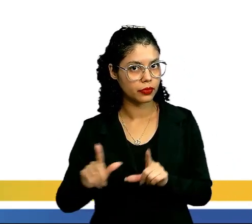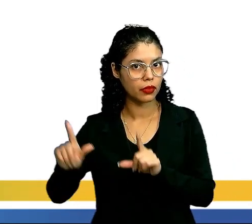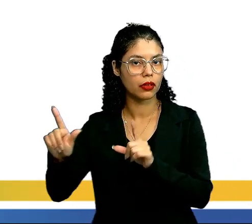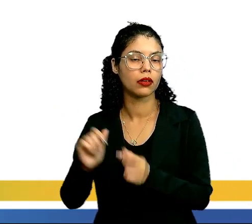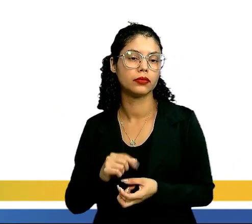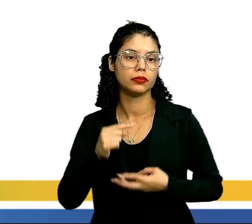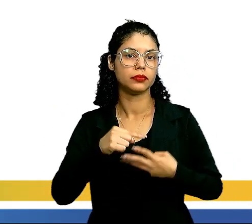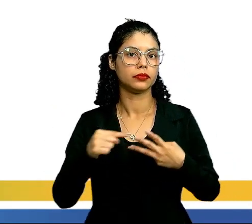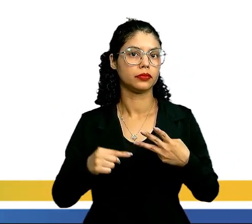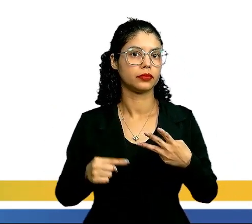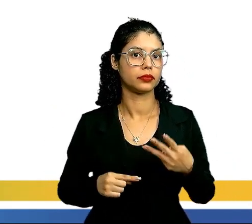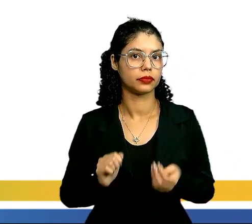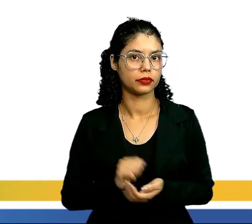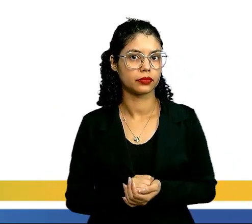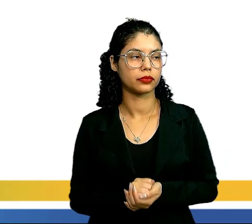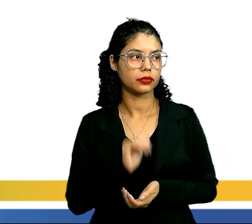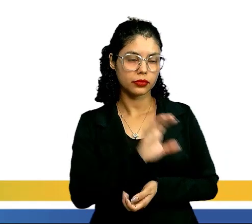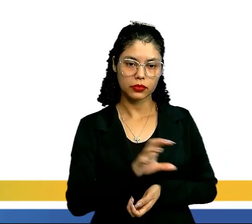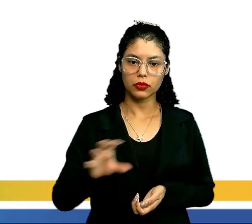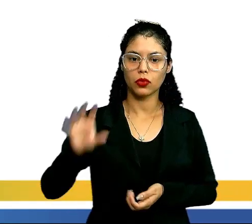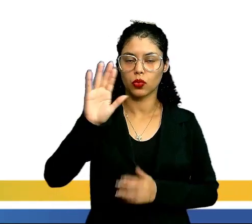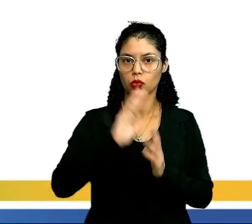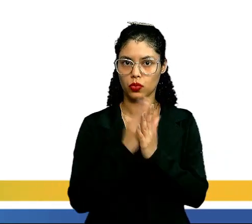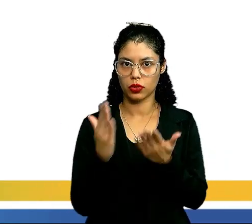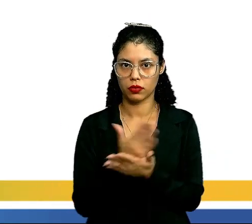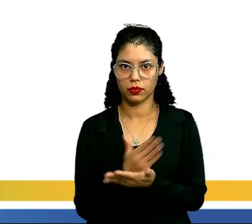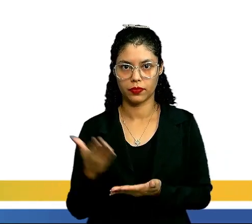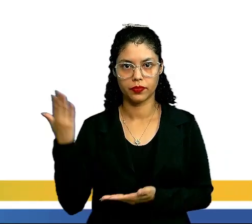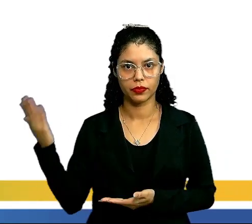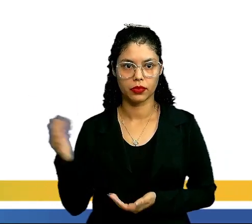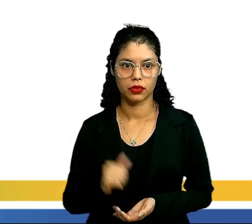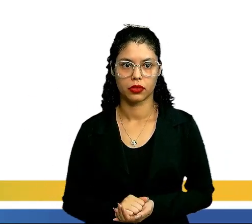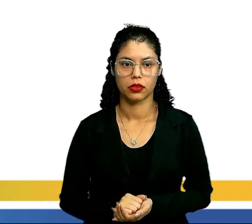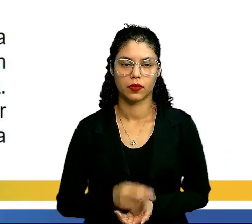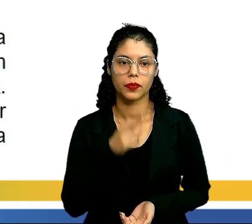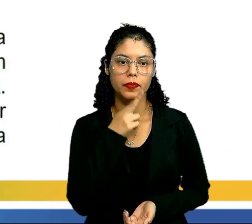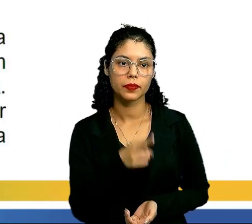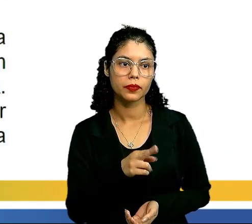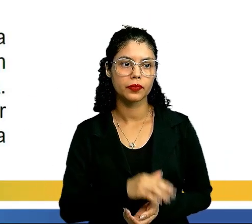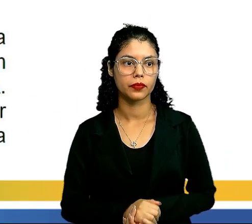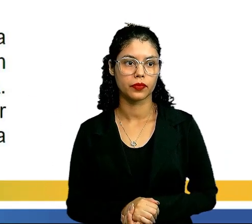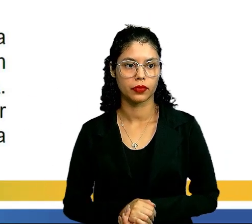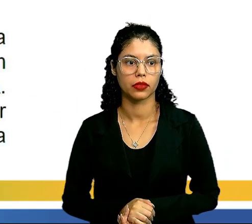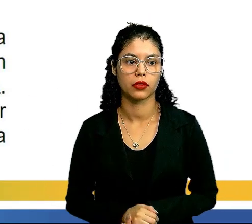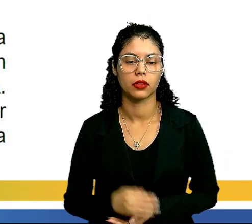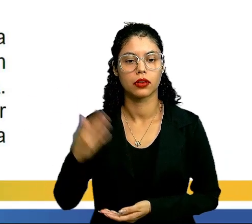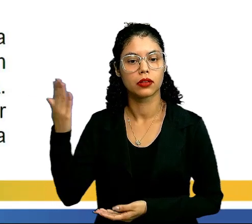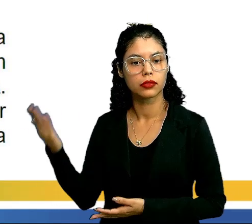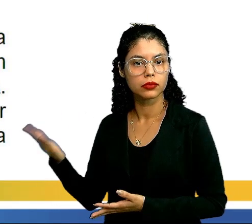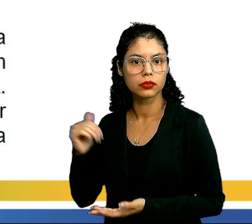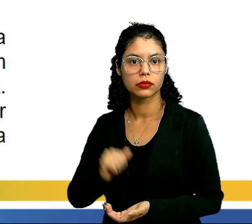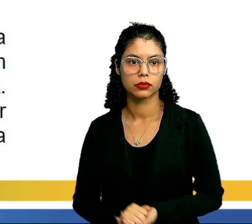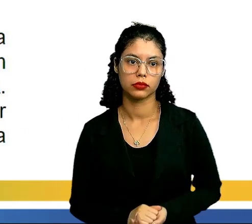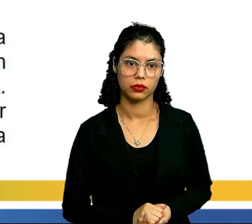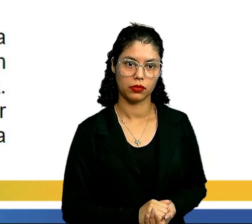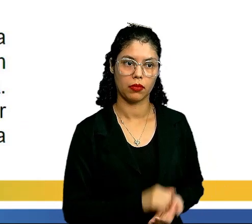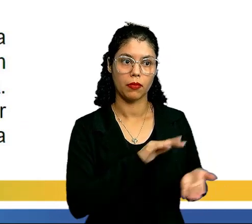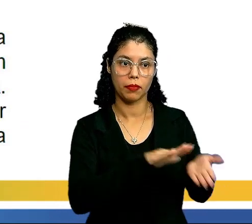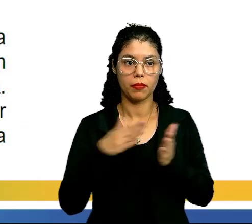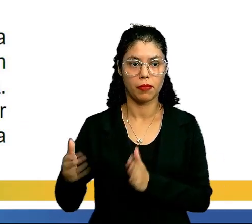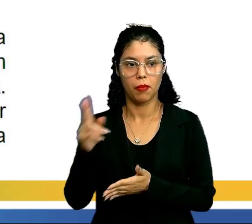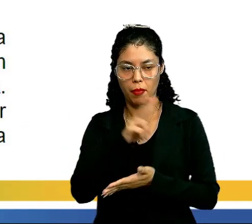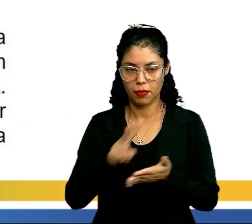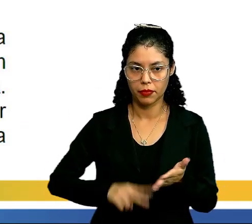acompanhar esses 3 mapas que estão aí no livro de vocês. Vamos ao comando da questão? a partir